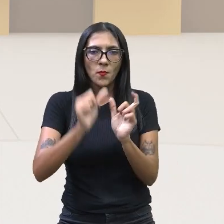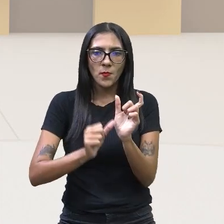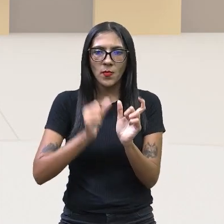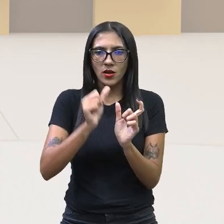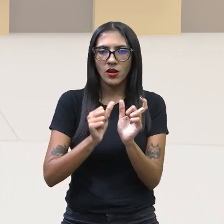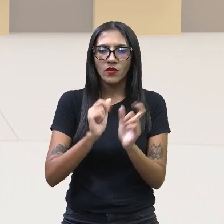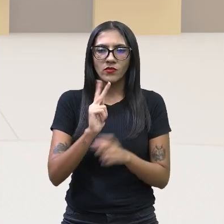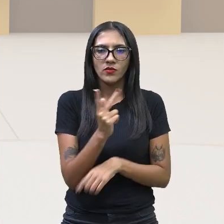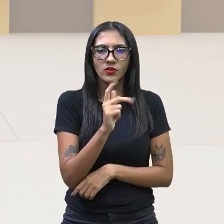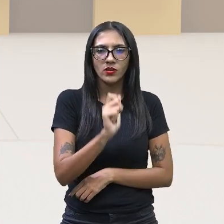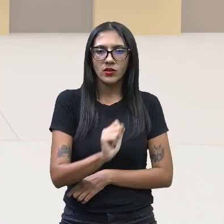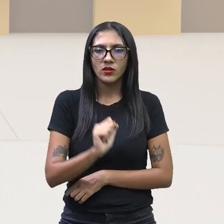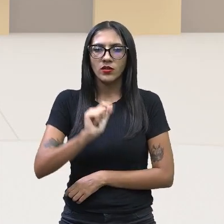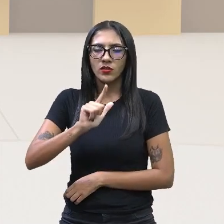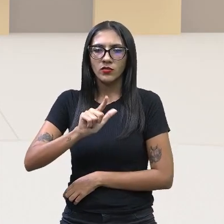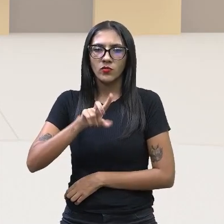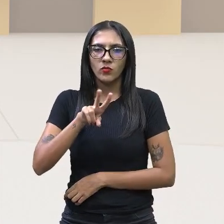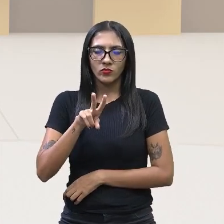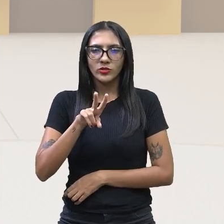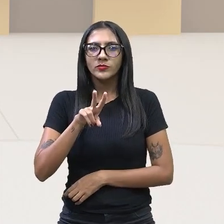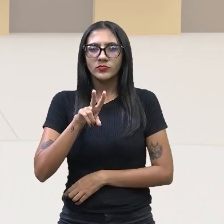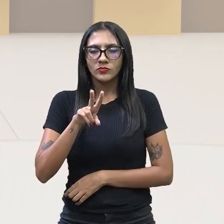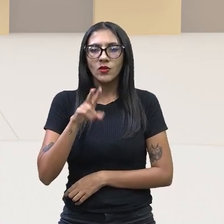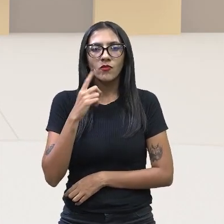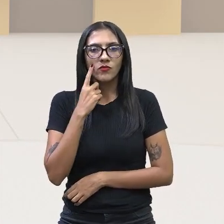palavras com terminação em F, para formar